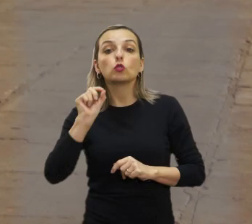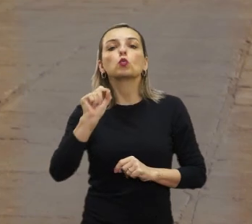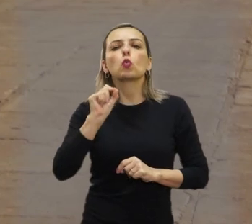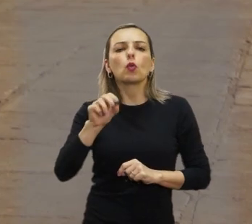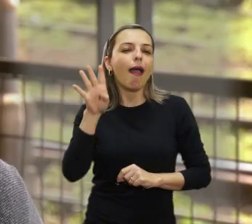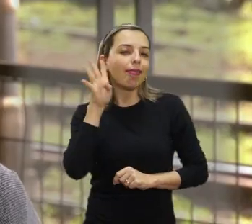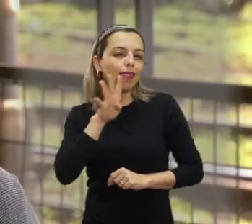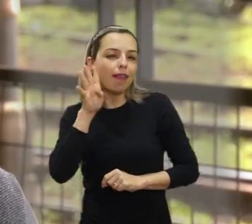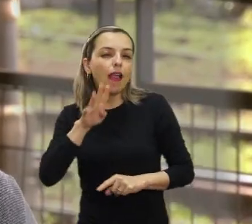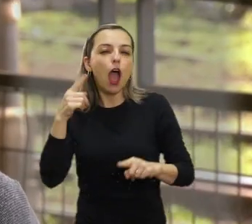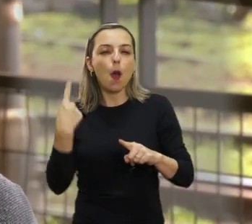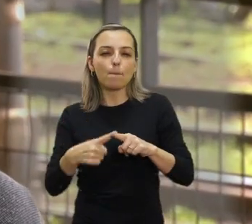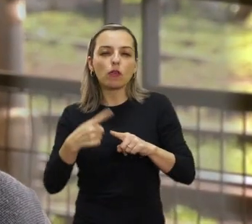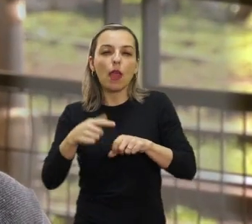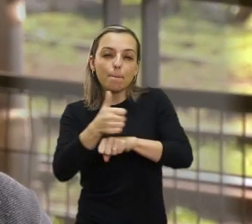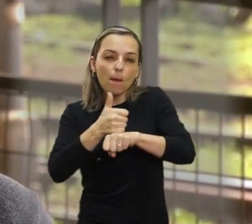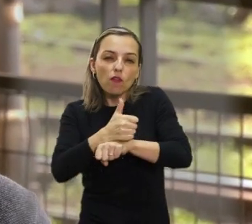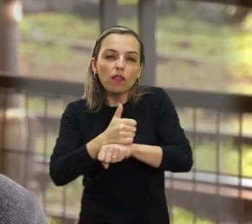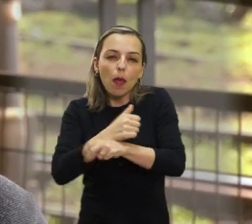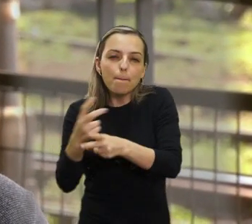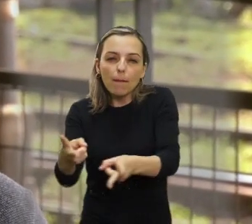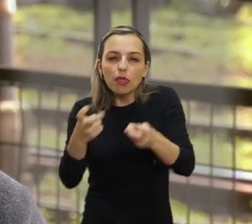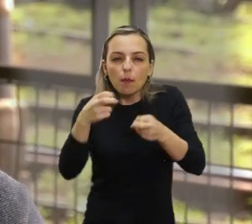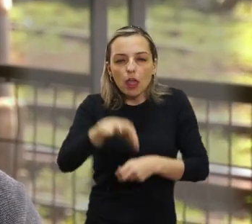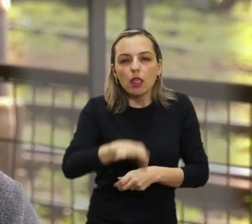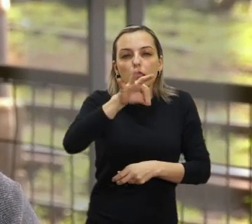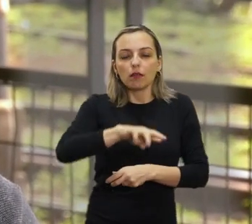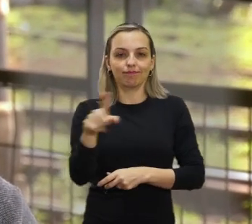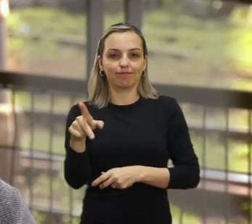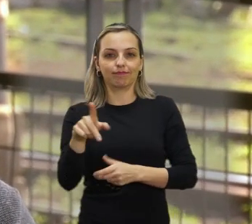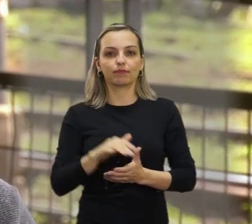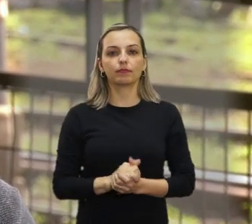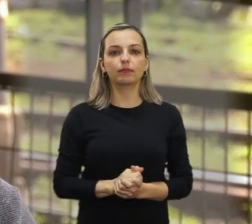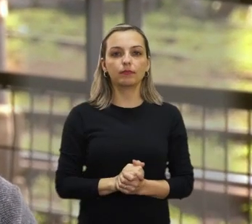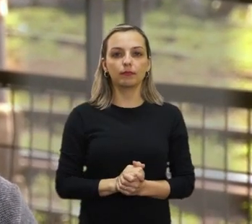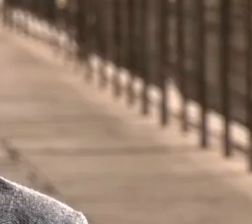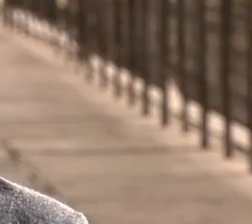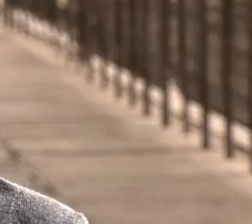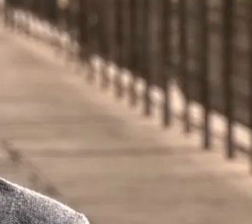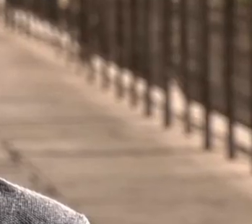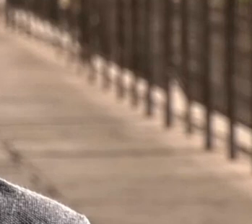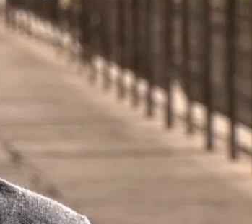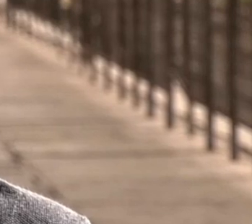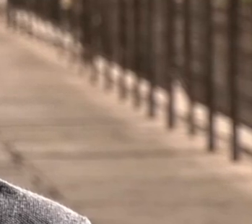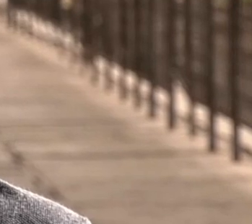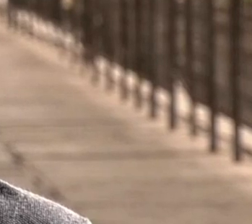que foi uma outra visão, um outro lado assim, muito legal da profissão, de poder enxergar.